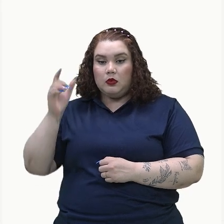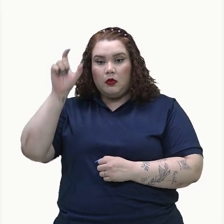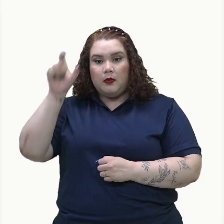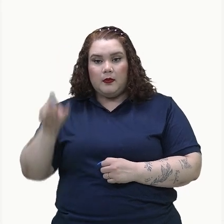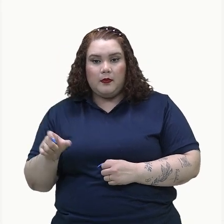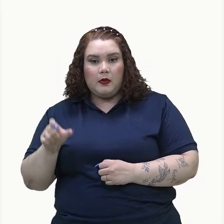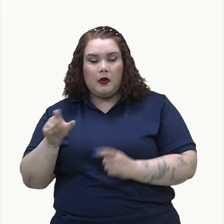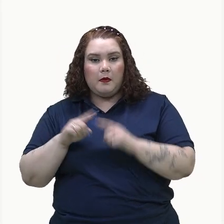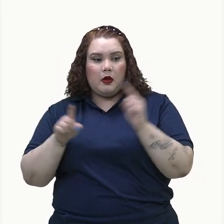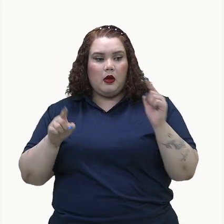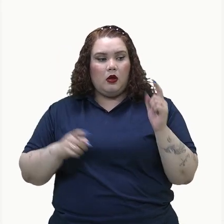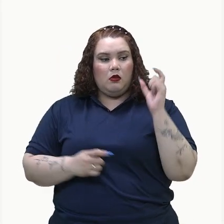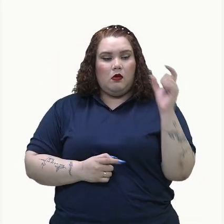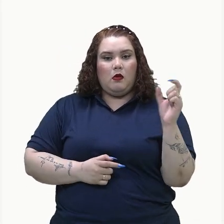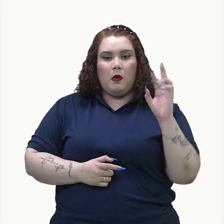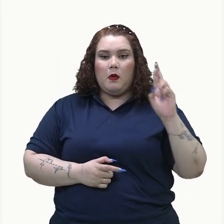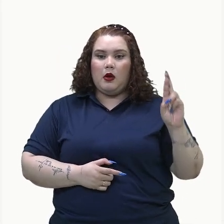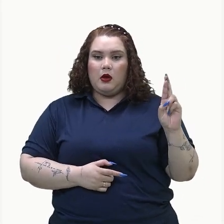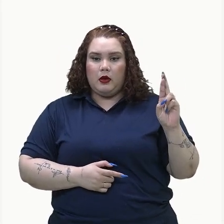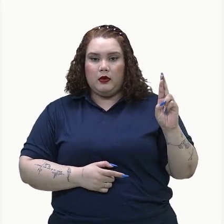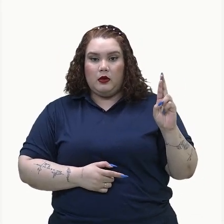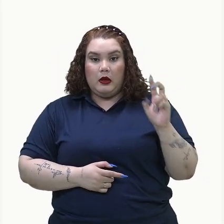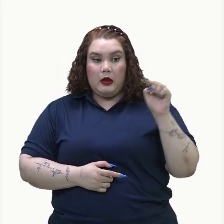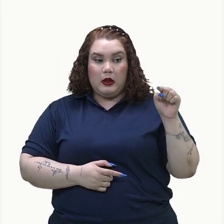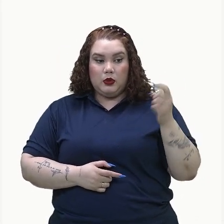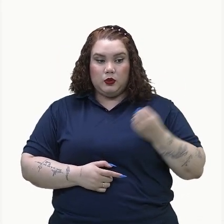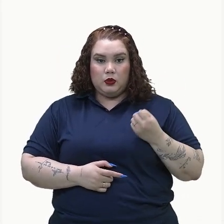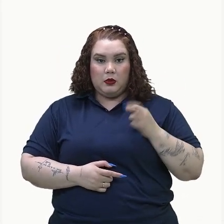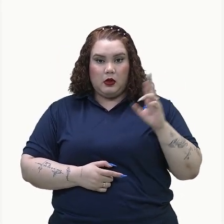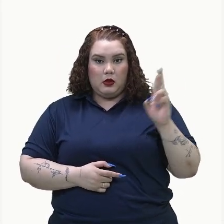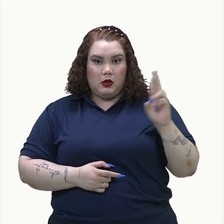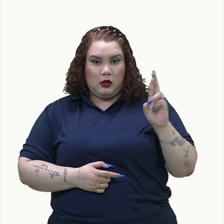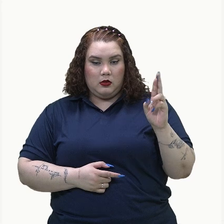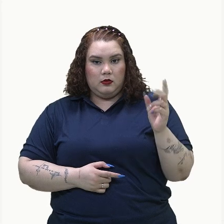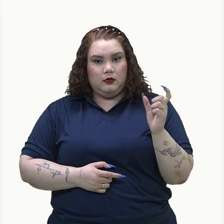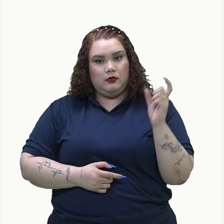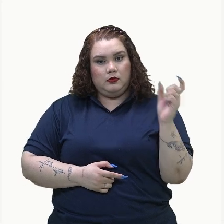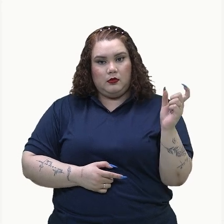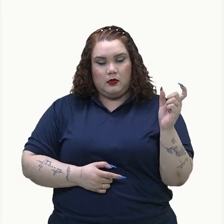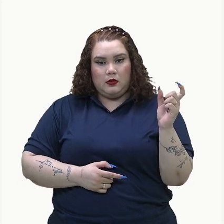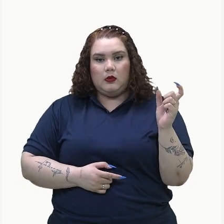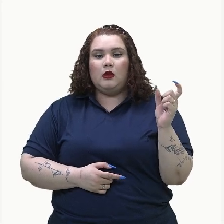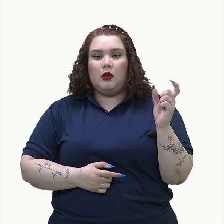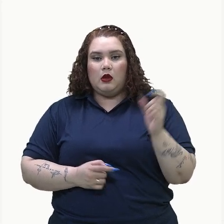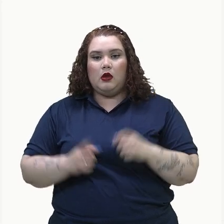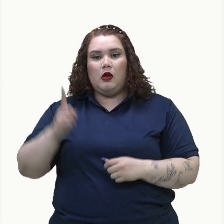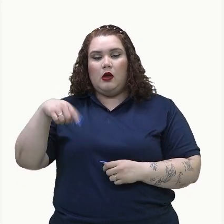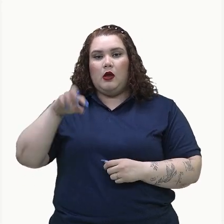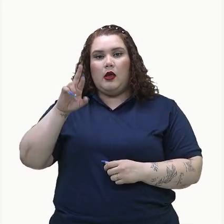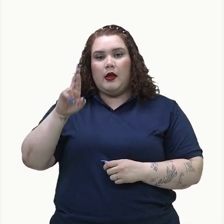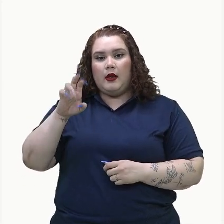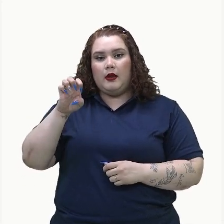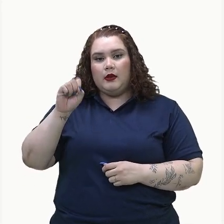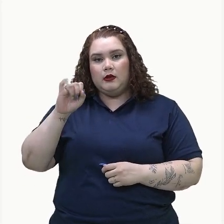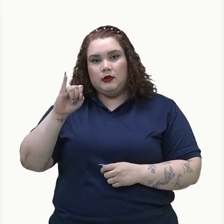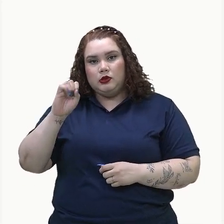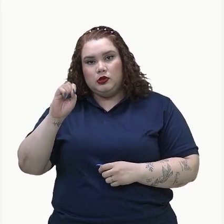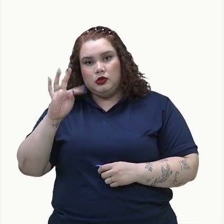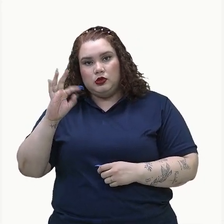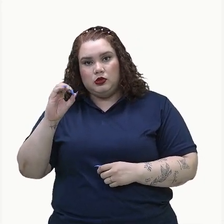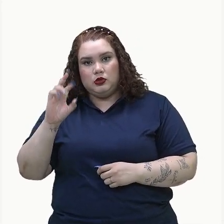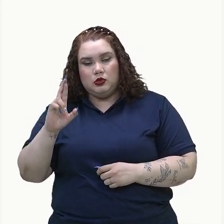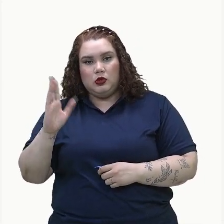um resistor R. Esse resistor, eu vou chamar ele de resistor equivalente, porque esse resistor